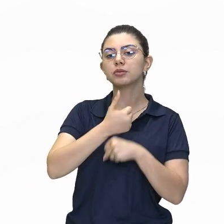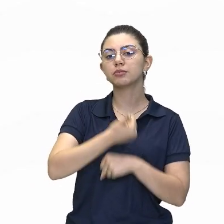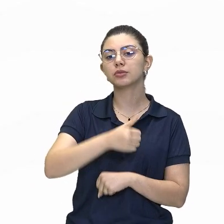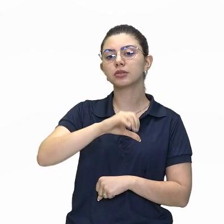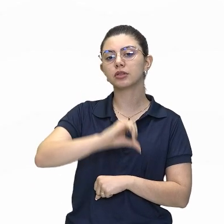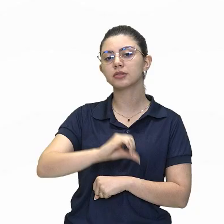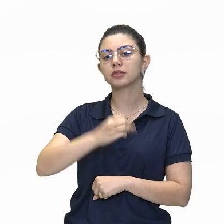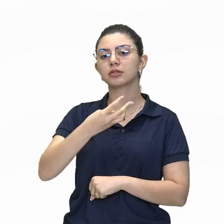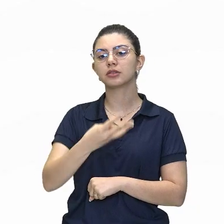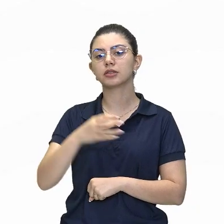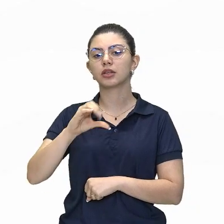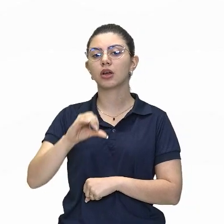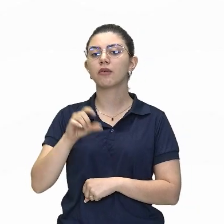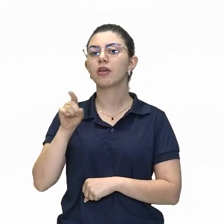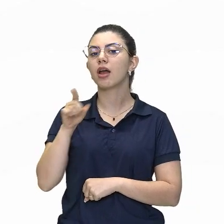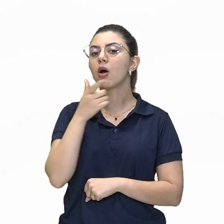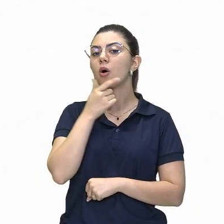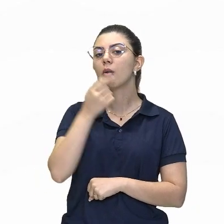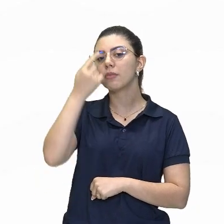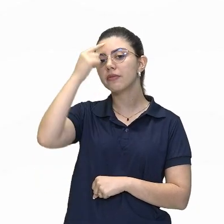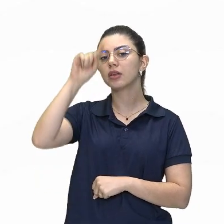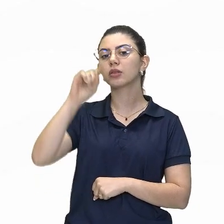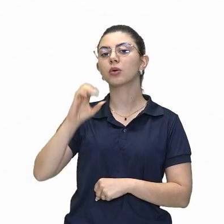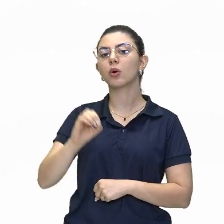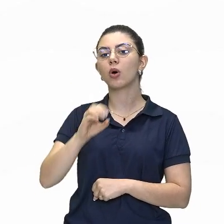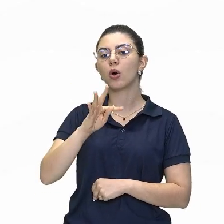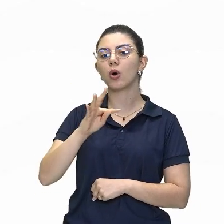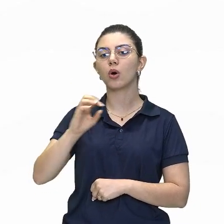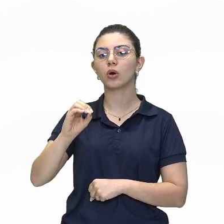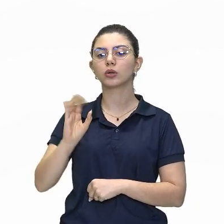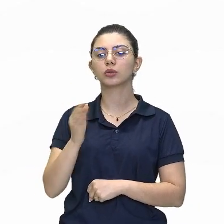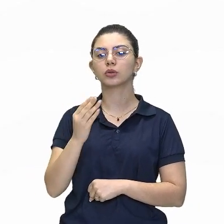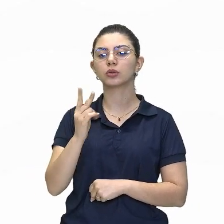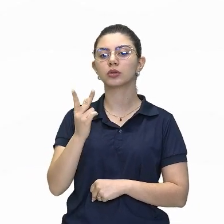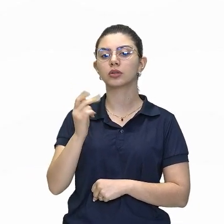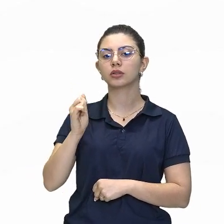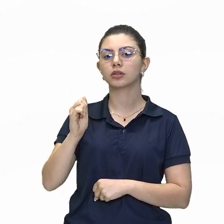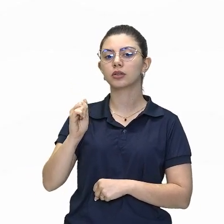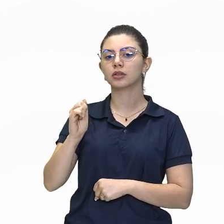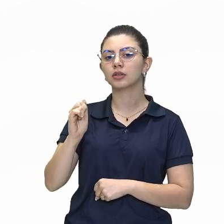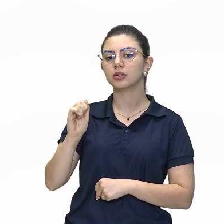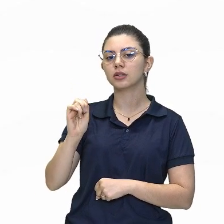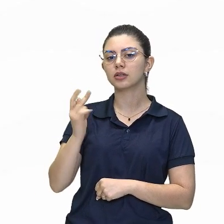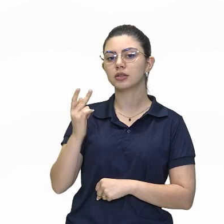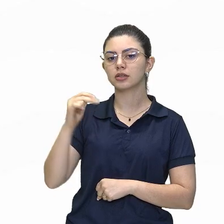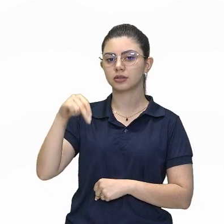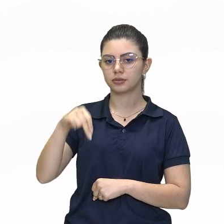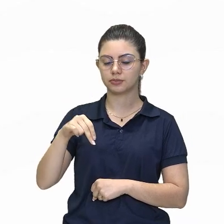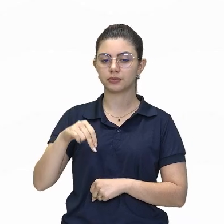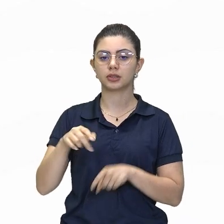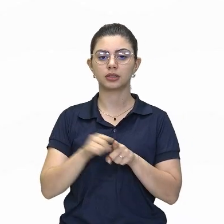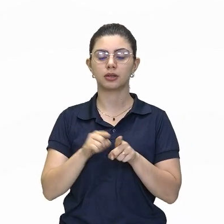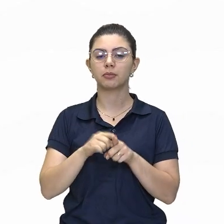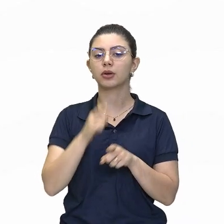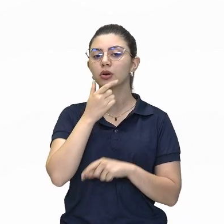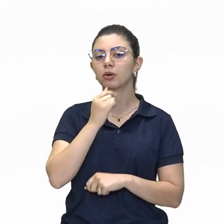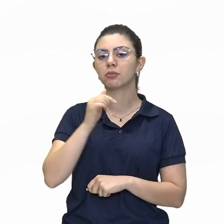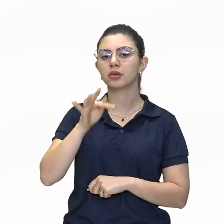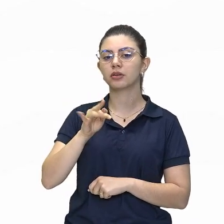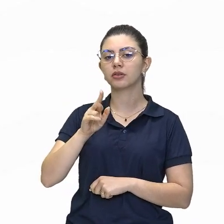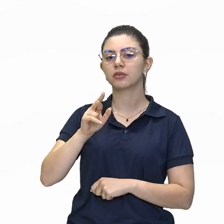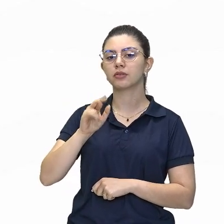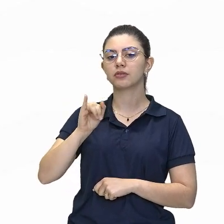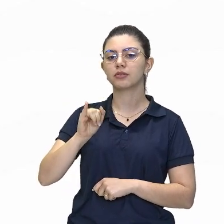por Otto Hahn e Fritz Strassmann, tá? Eles descobriram, então,